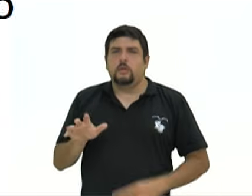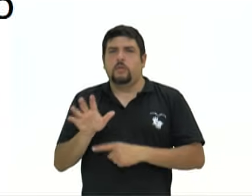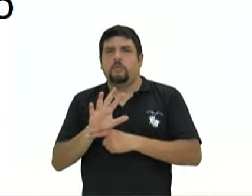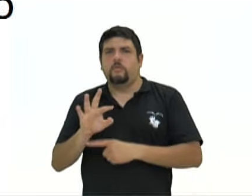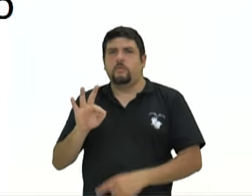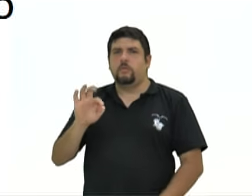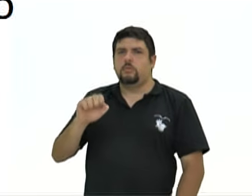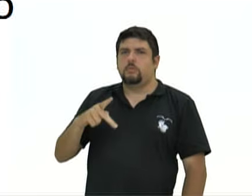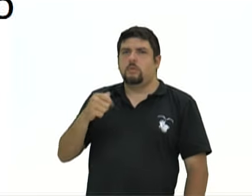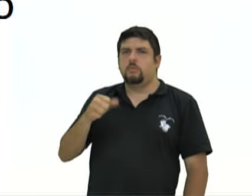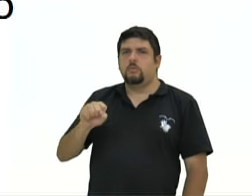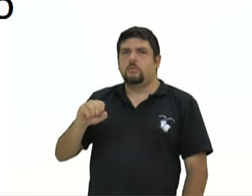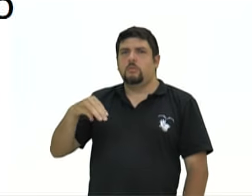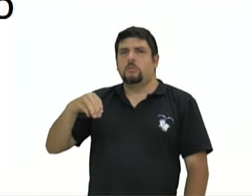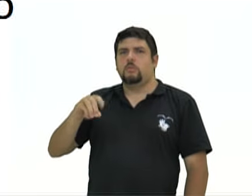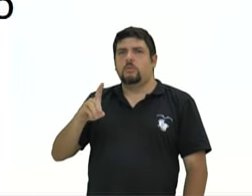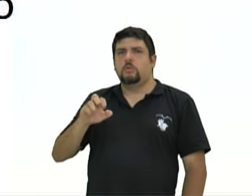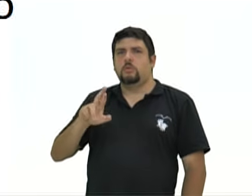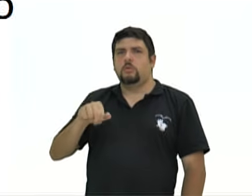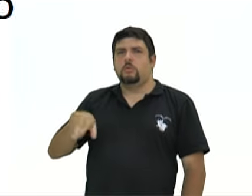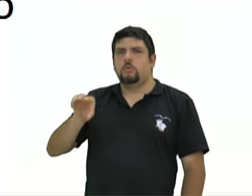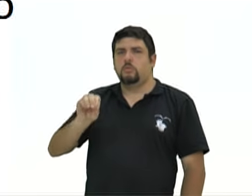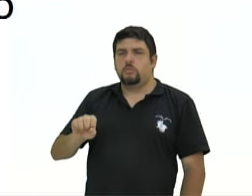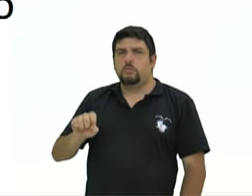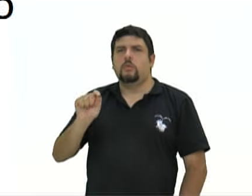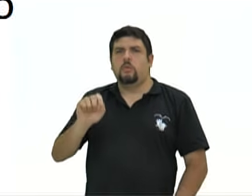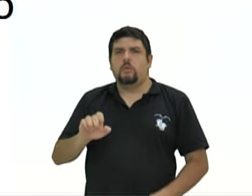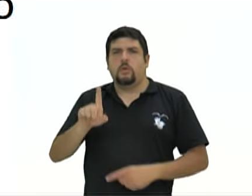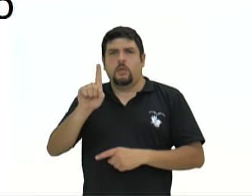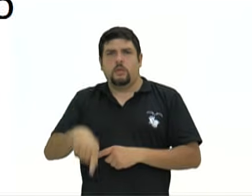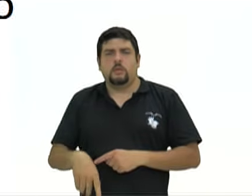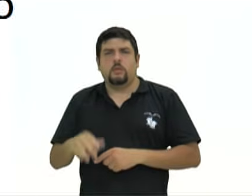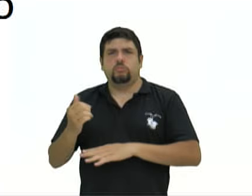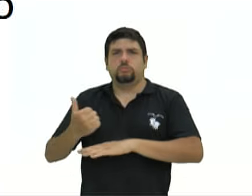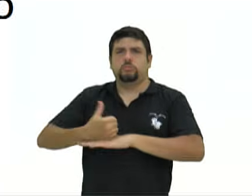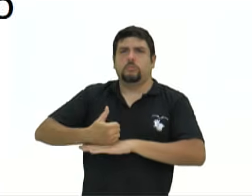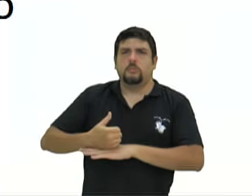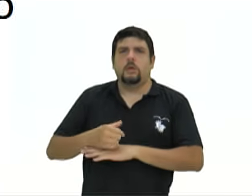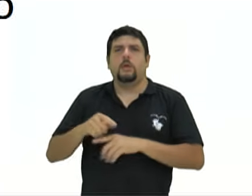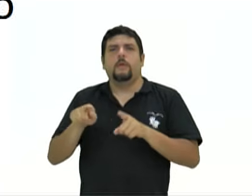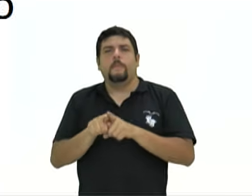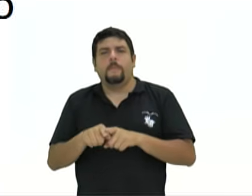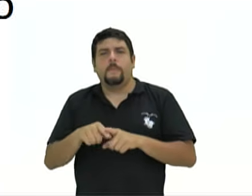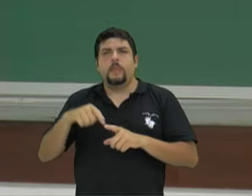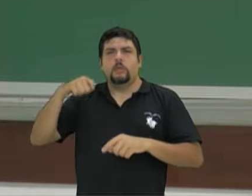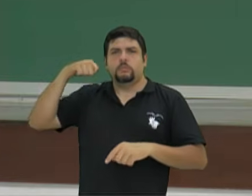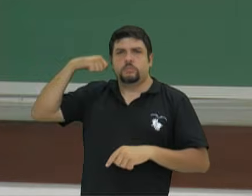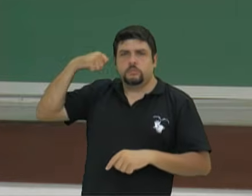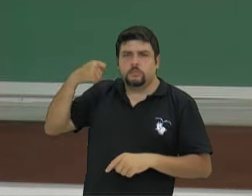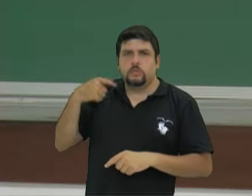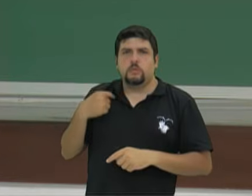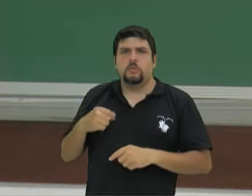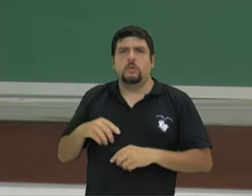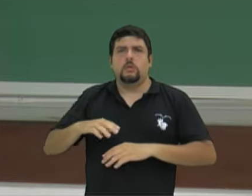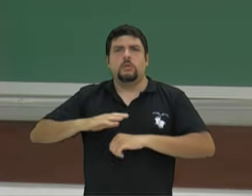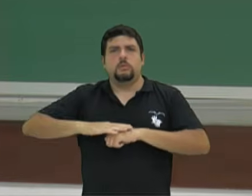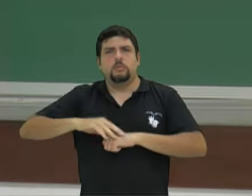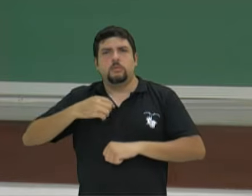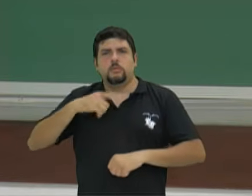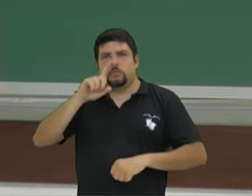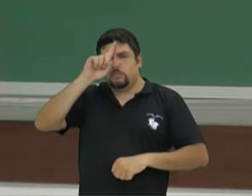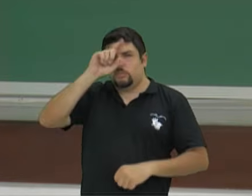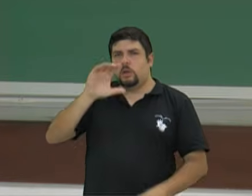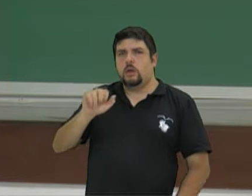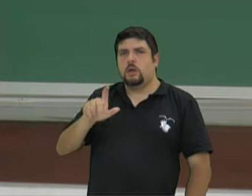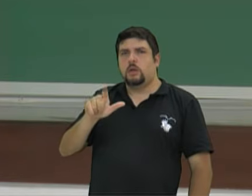É o grande nome do cinema, né? Diretor, ator, criador de personagem, né? Que é o próprio Carlitos. Então é uma